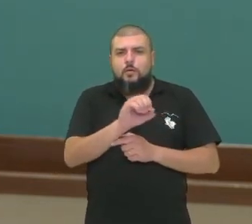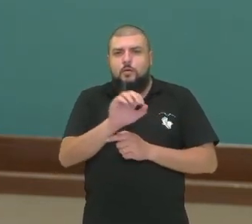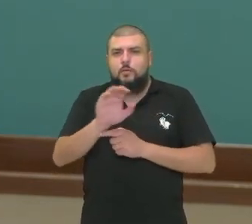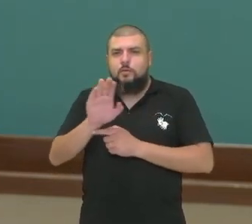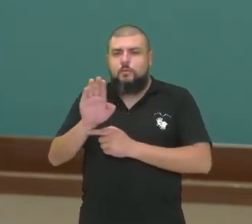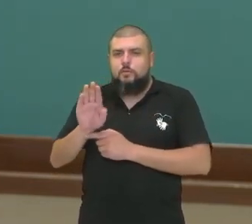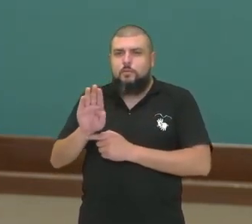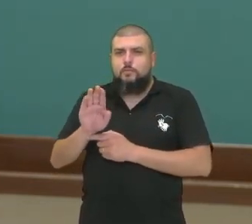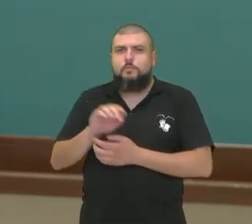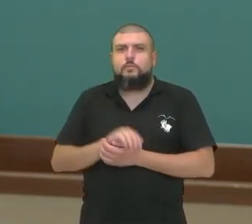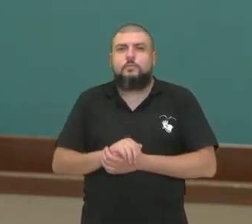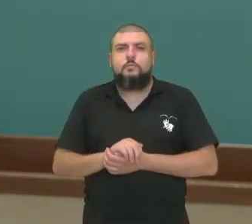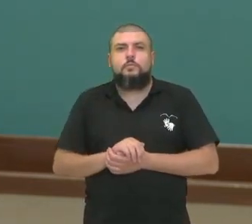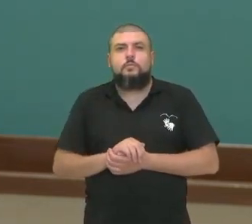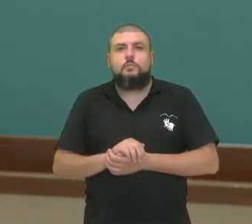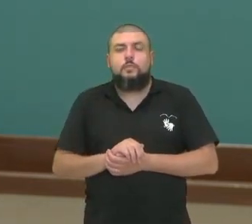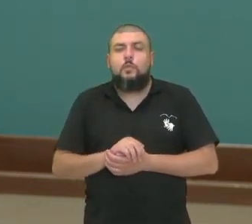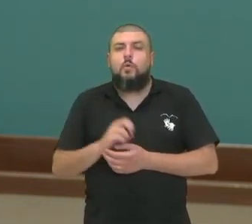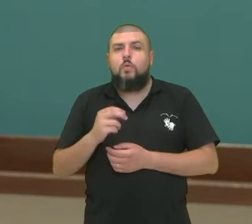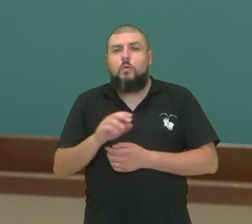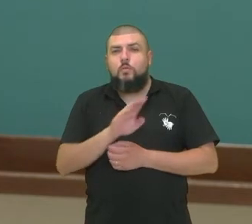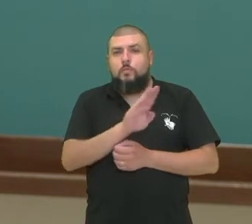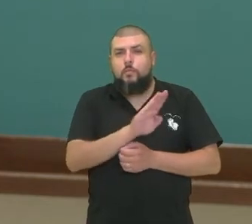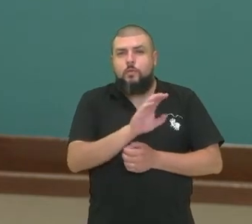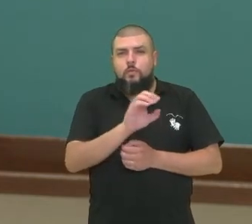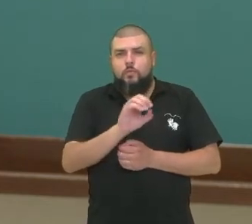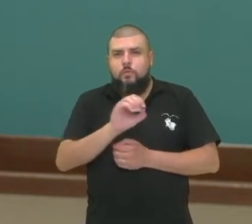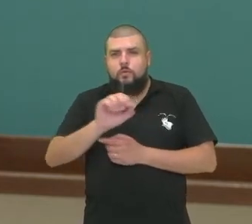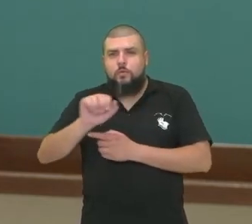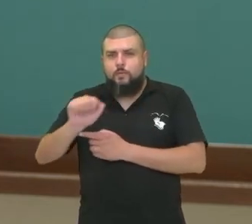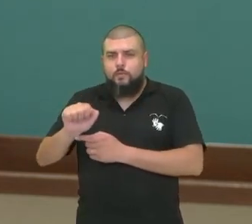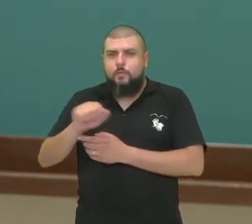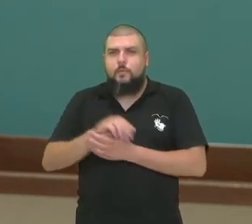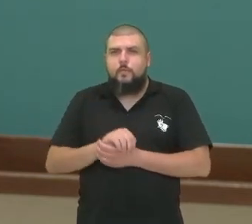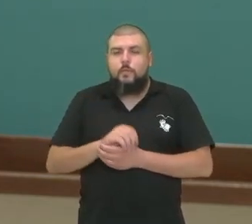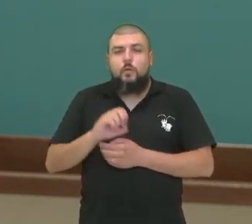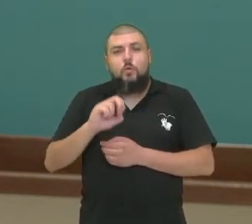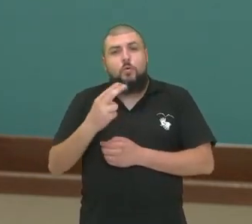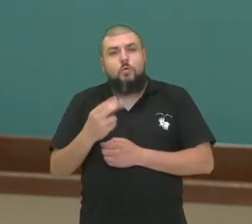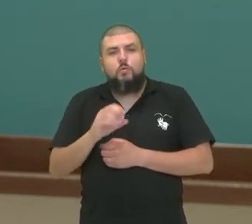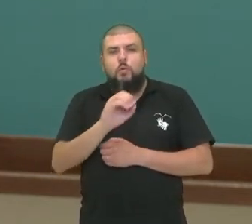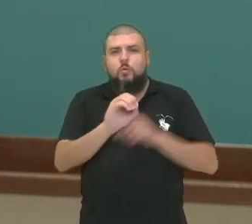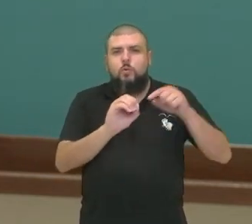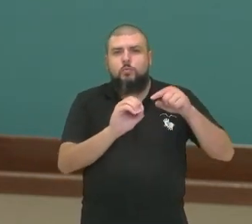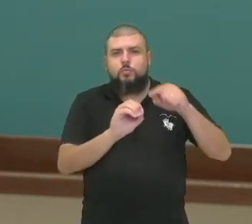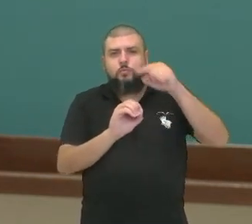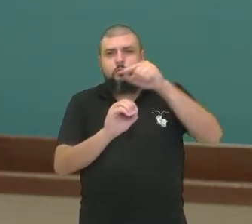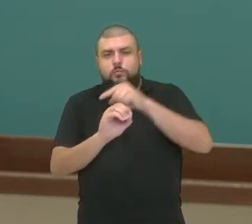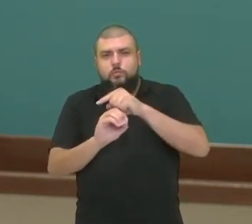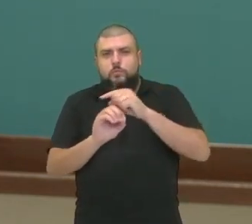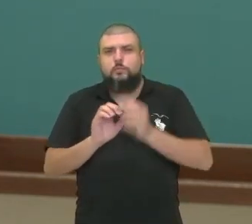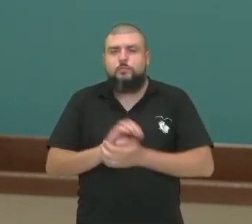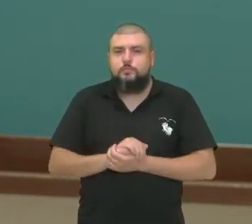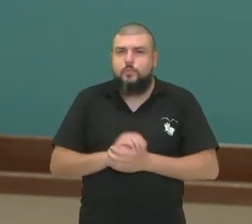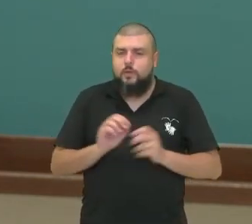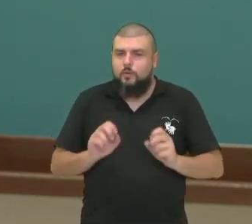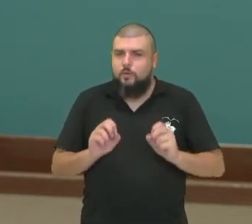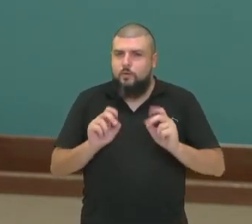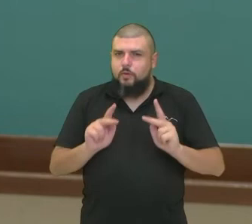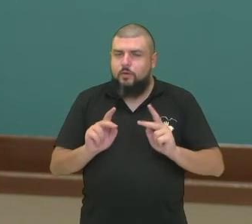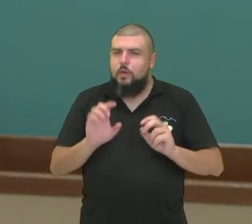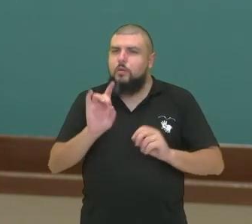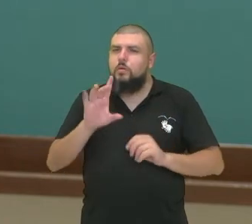ângulo AOB, o ângulo BOA ou o ângulo O, e isso para se referir ao mesmo ângulo, tá? É uma questão